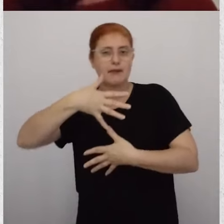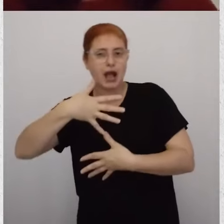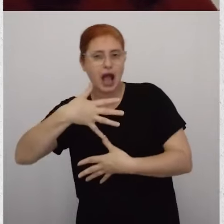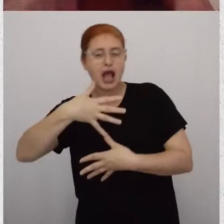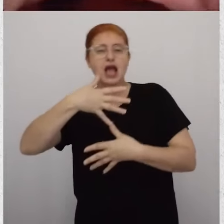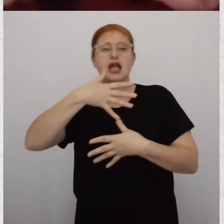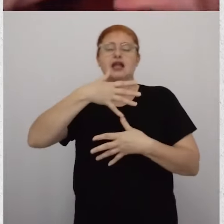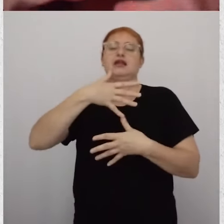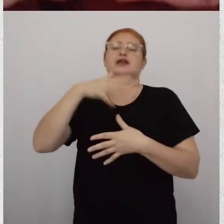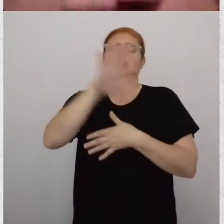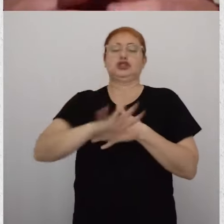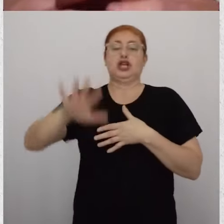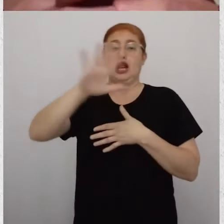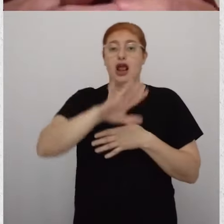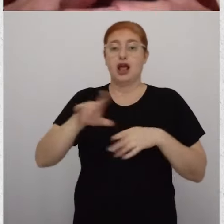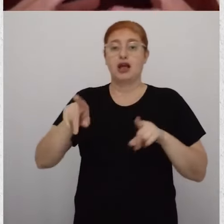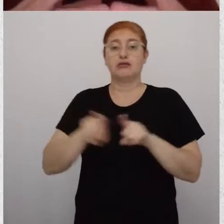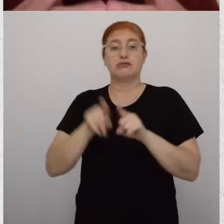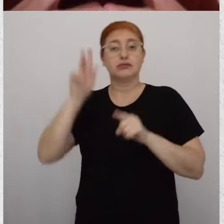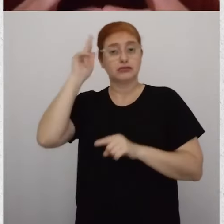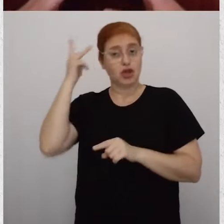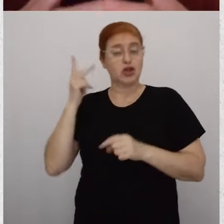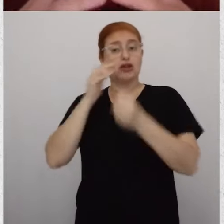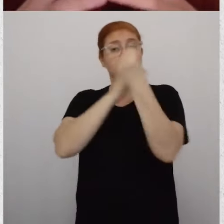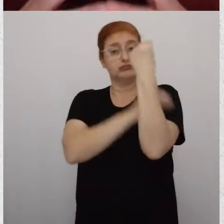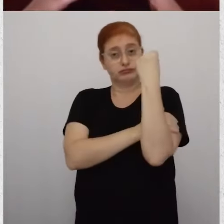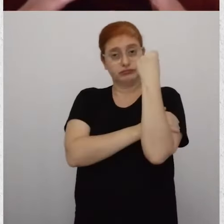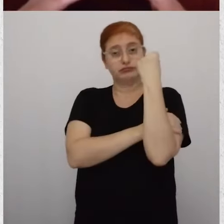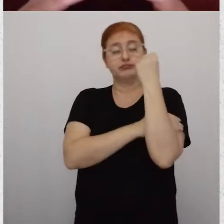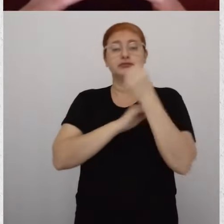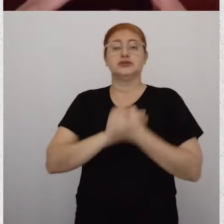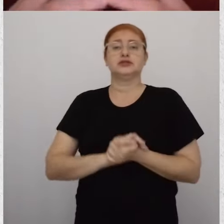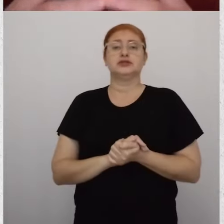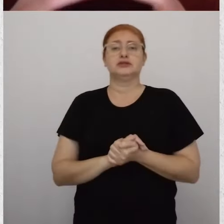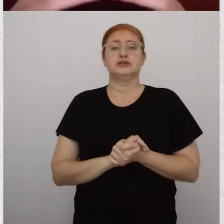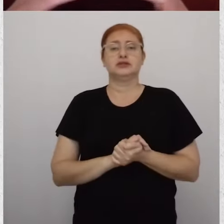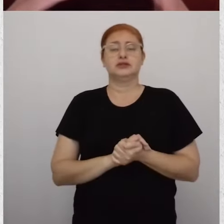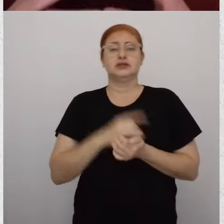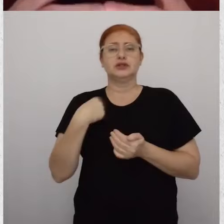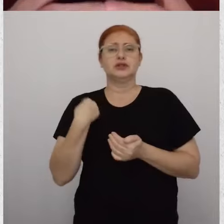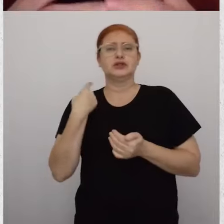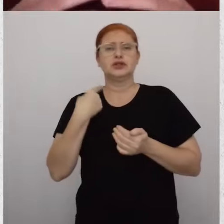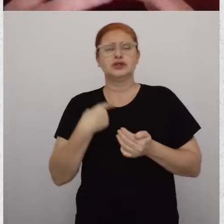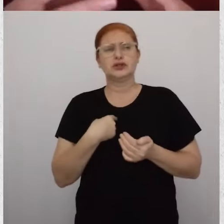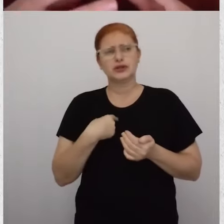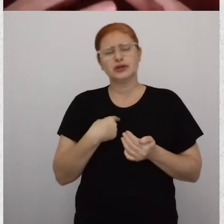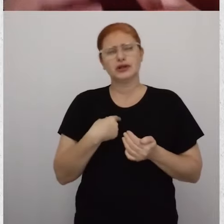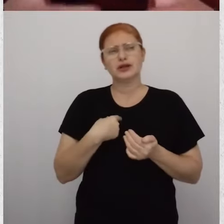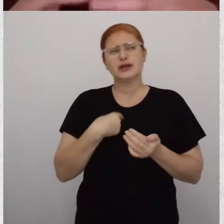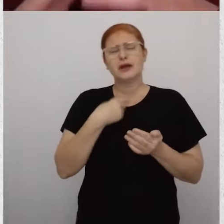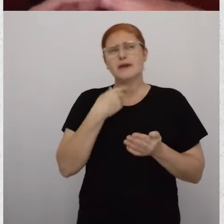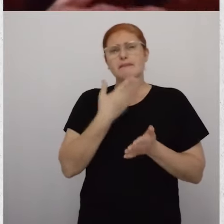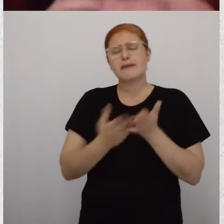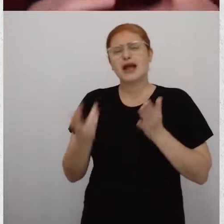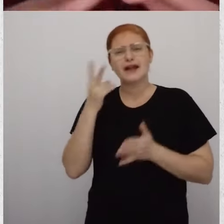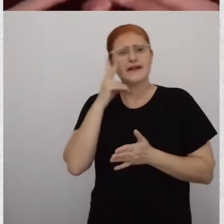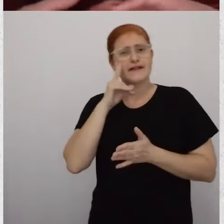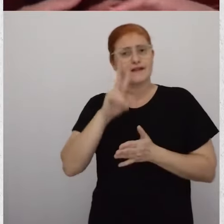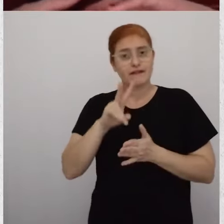Ocidente de uma forma geral, como a história do feminismo. E a gente esquece de ver sim, como, na verdade,